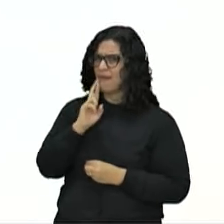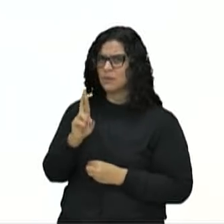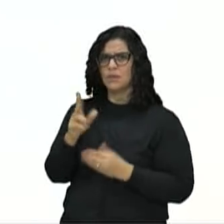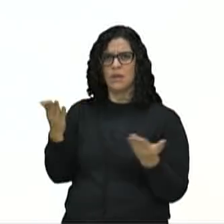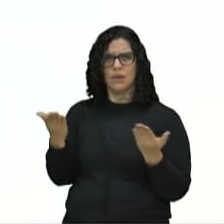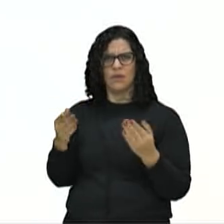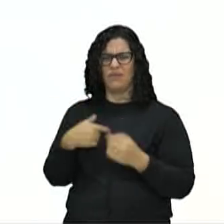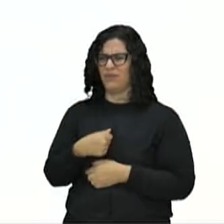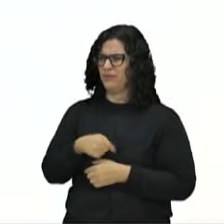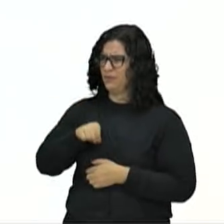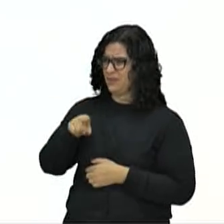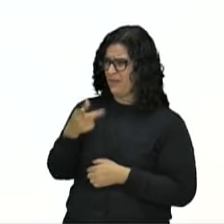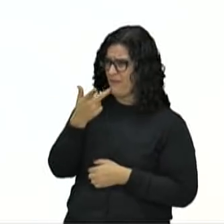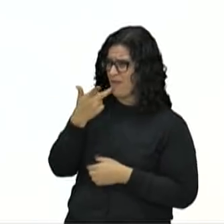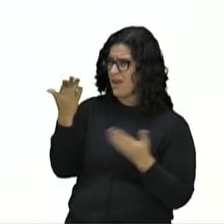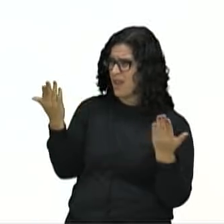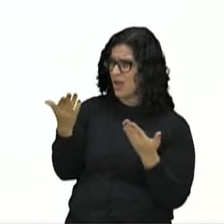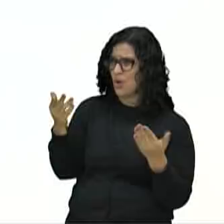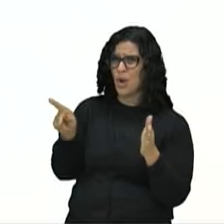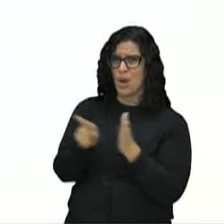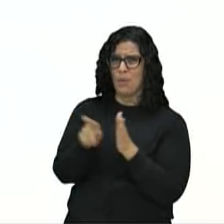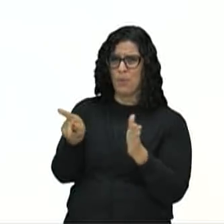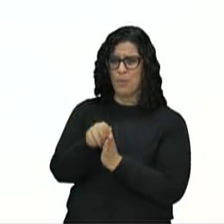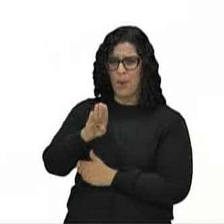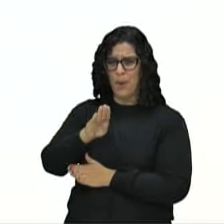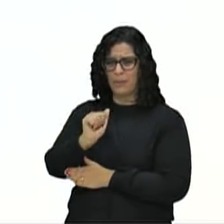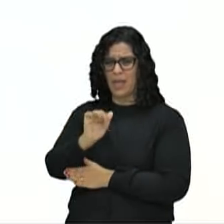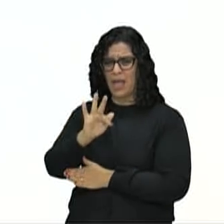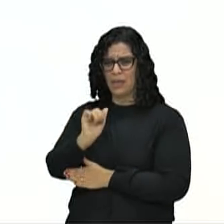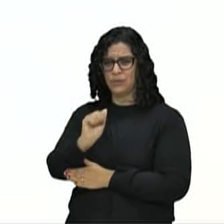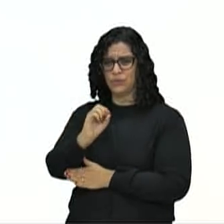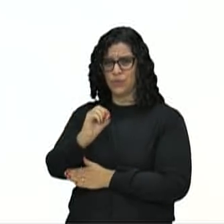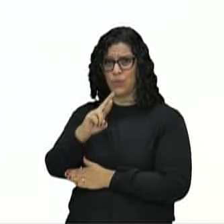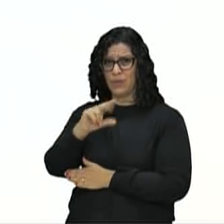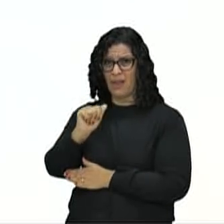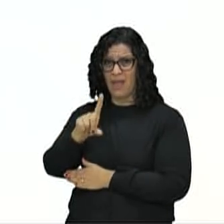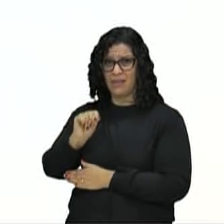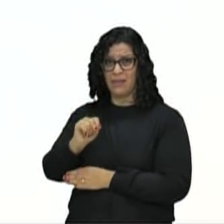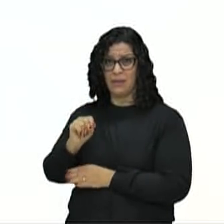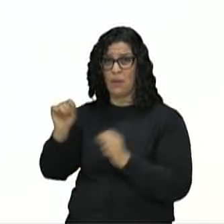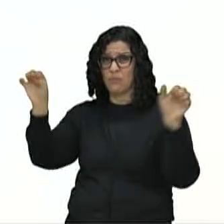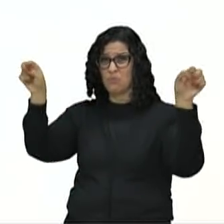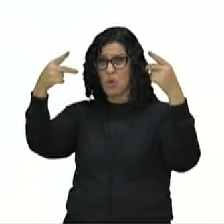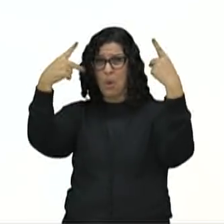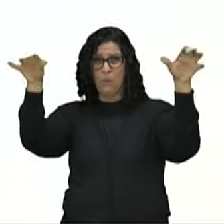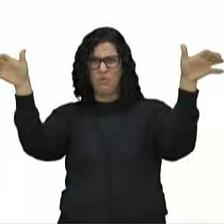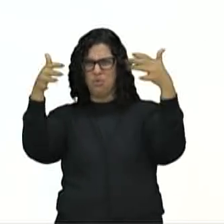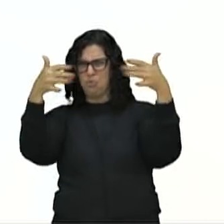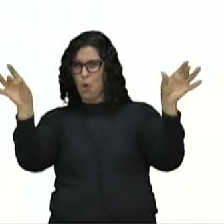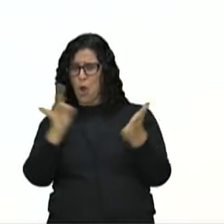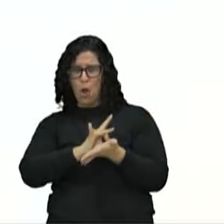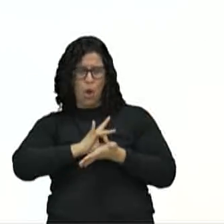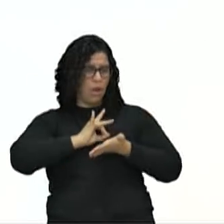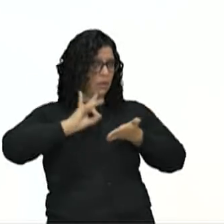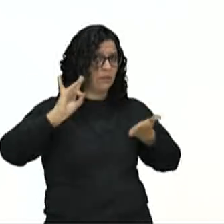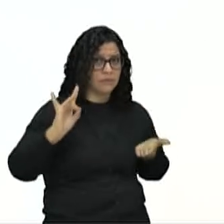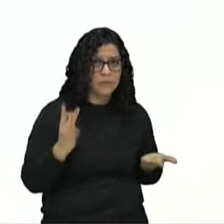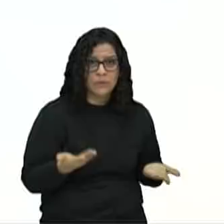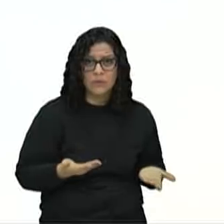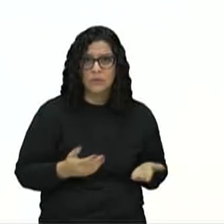Respondi-lhe. Chama então aquilo uma baforada quando foi uma tempestade horrível?